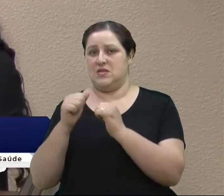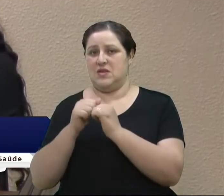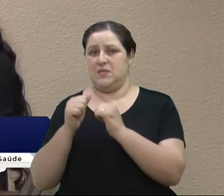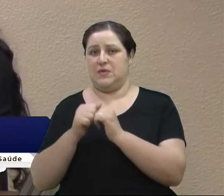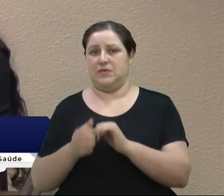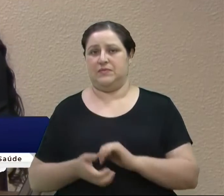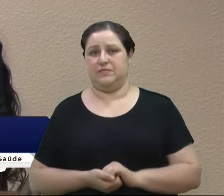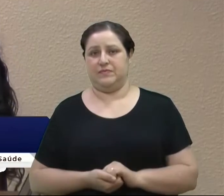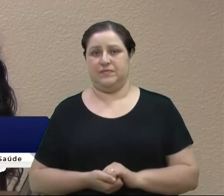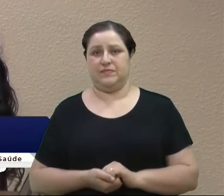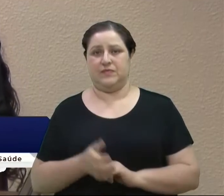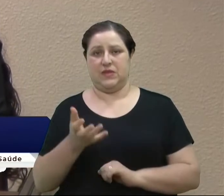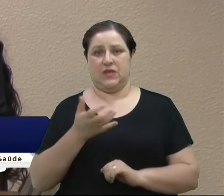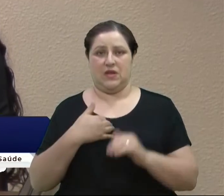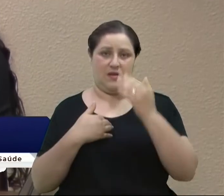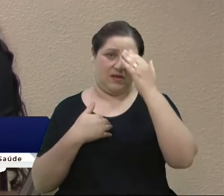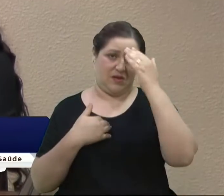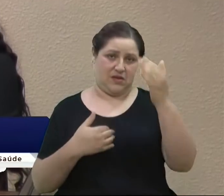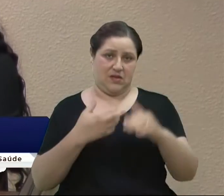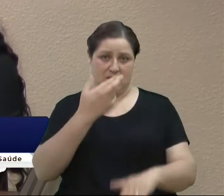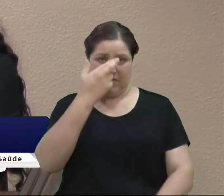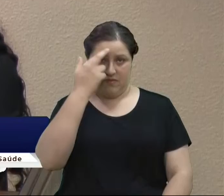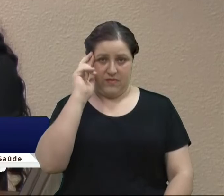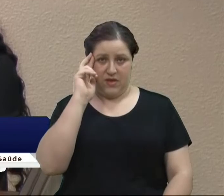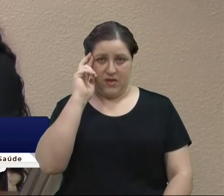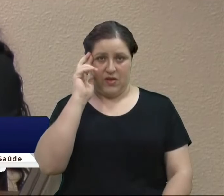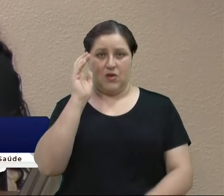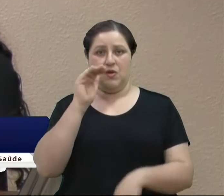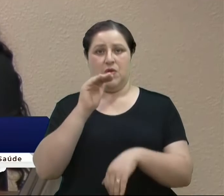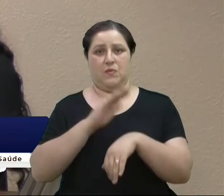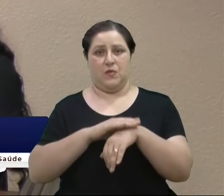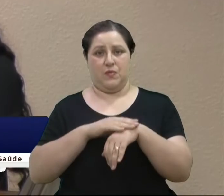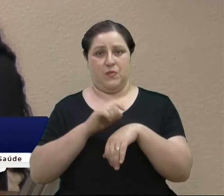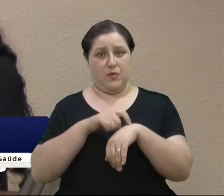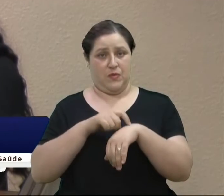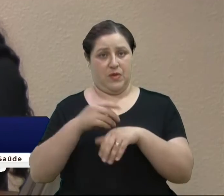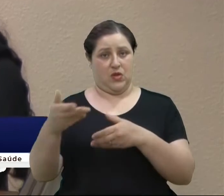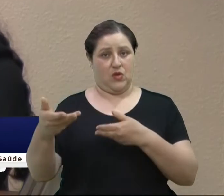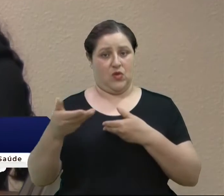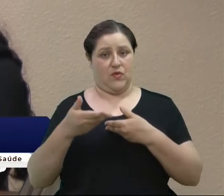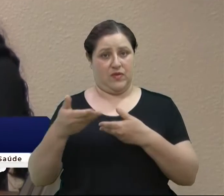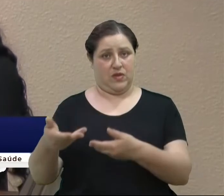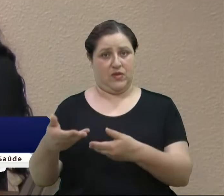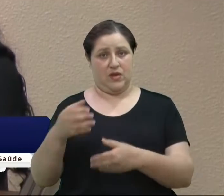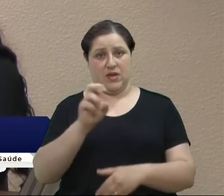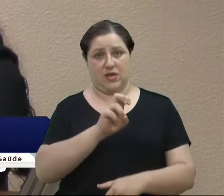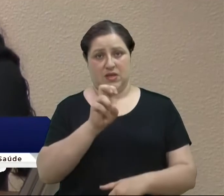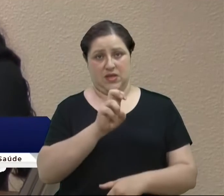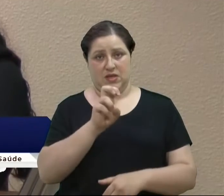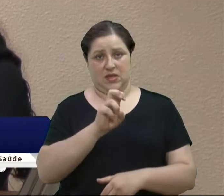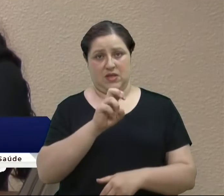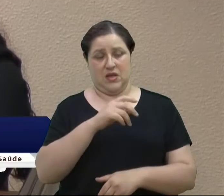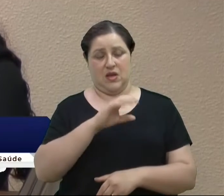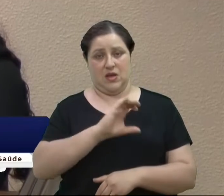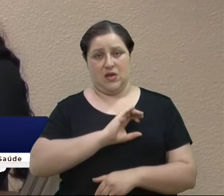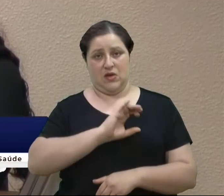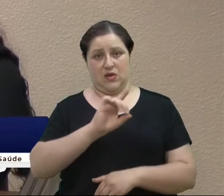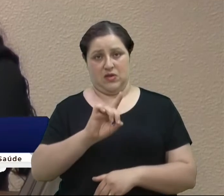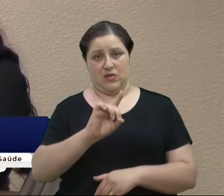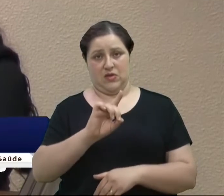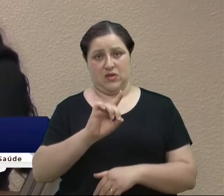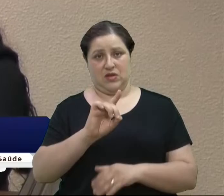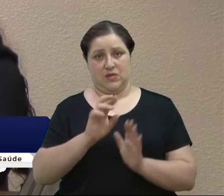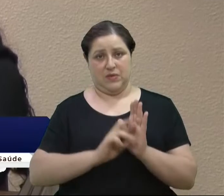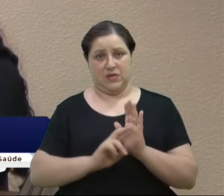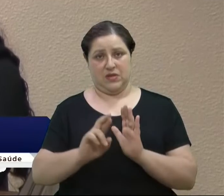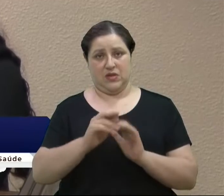Então, gostaria de agradecer, Rafael, né, pelo convite. A 5ª Coordenadoria, através do Governo do Estado,